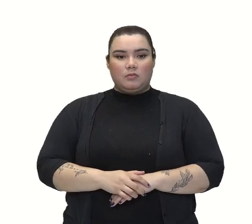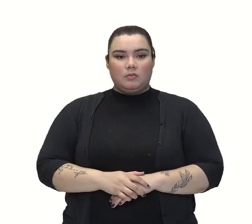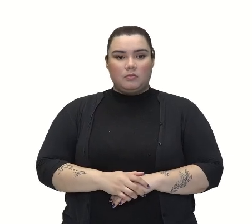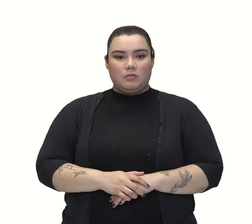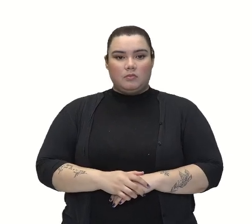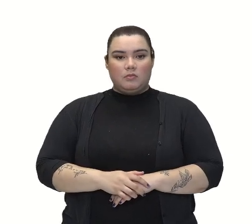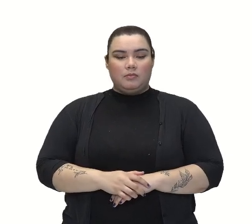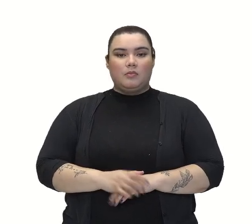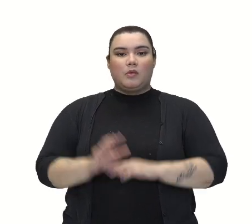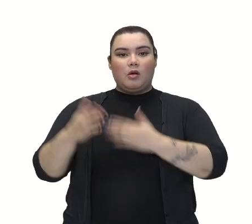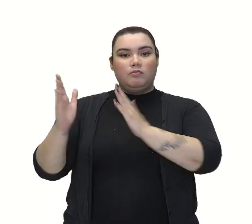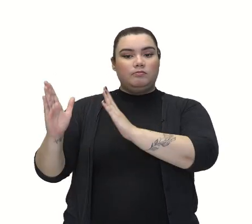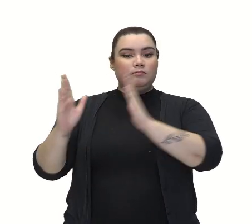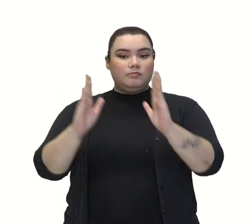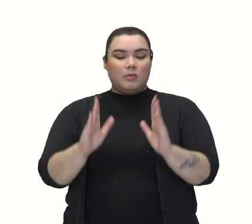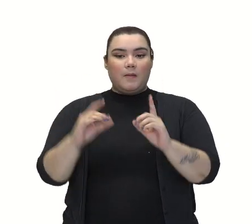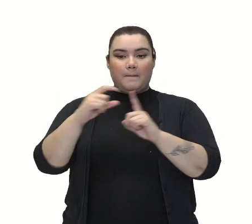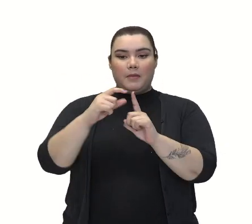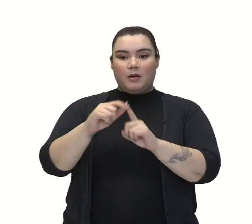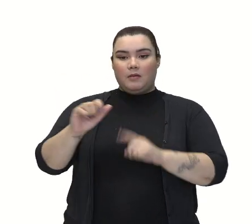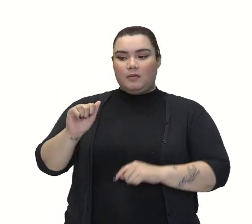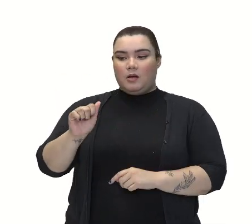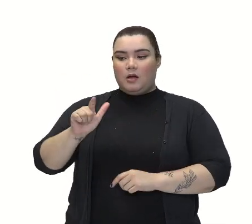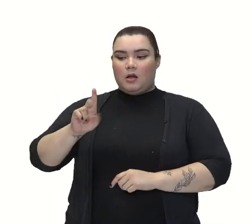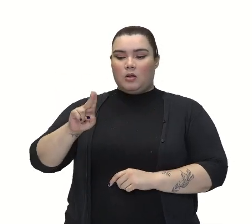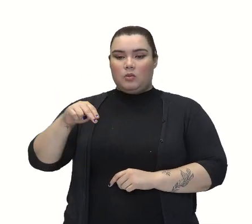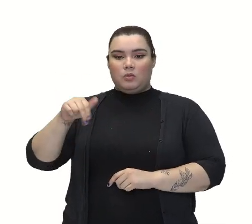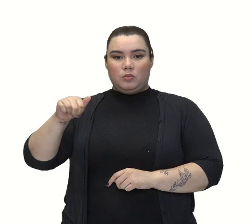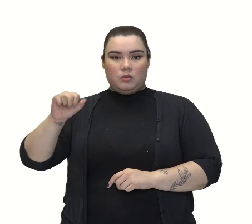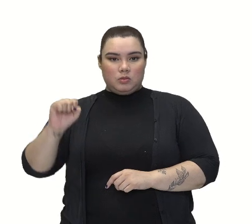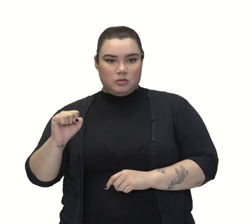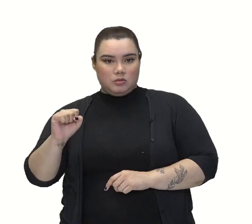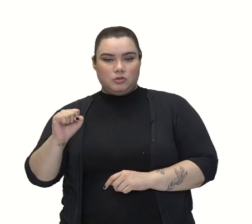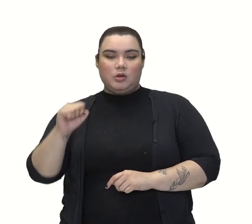e aqui nós vamos